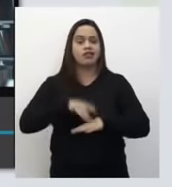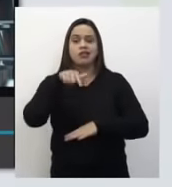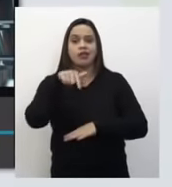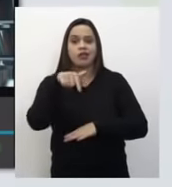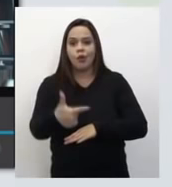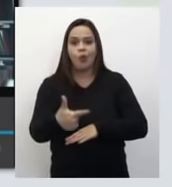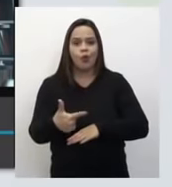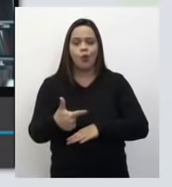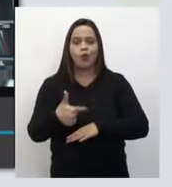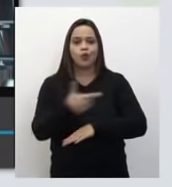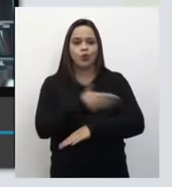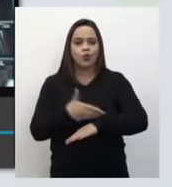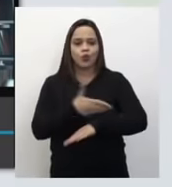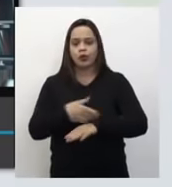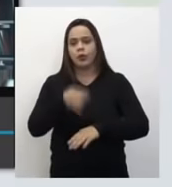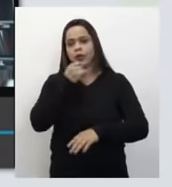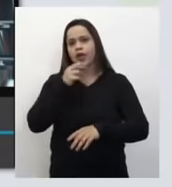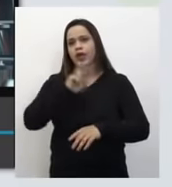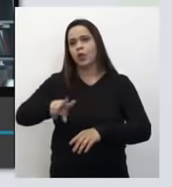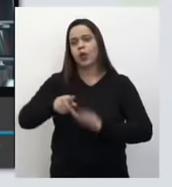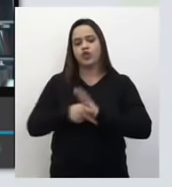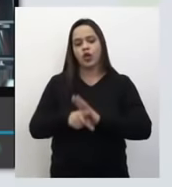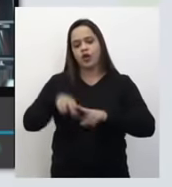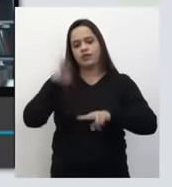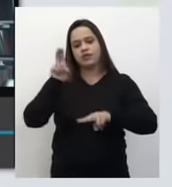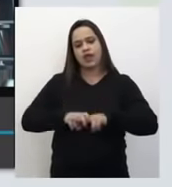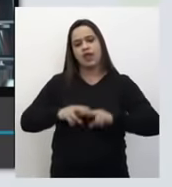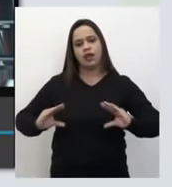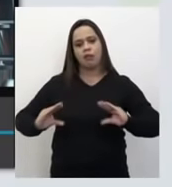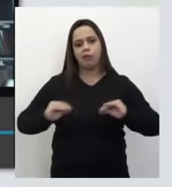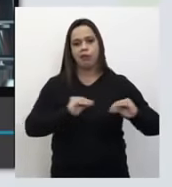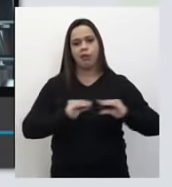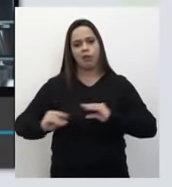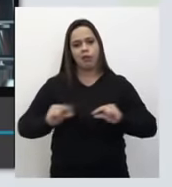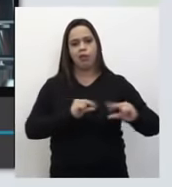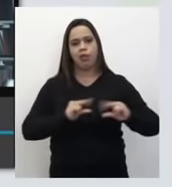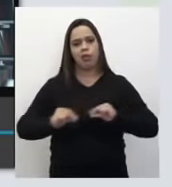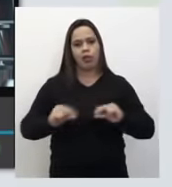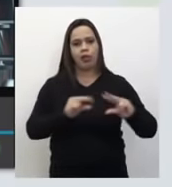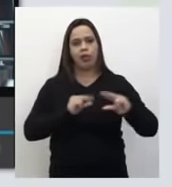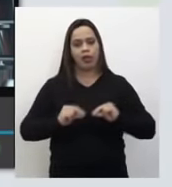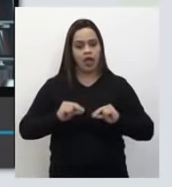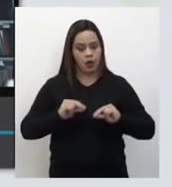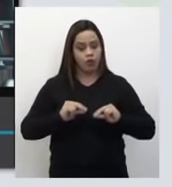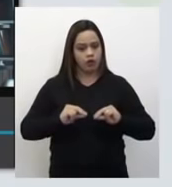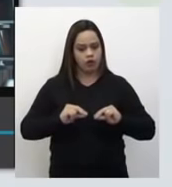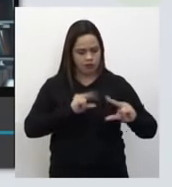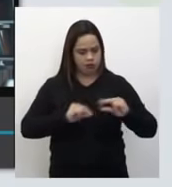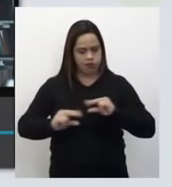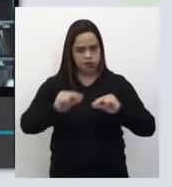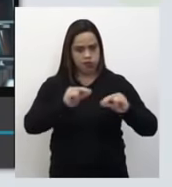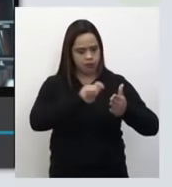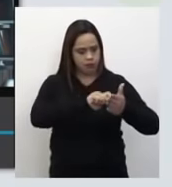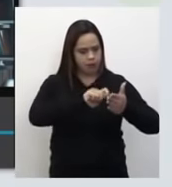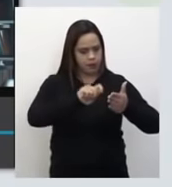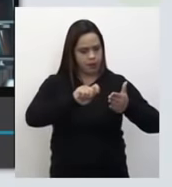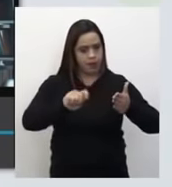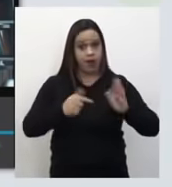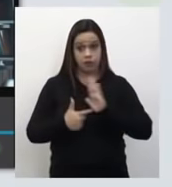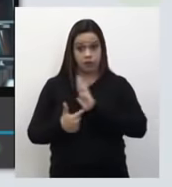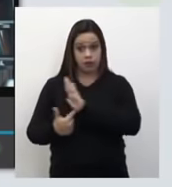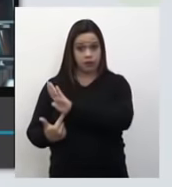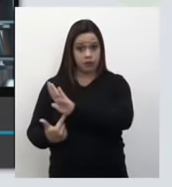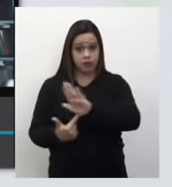Então, por exemplo, não é só sentar e bater papo. Você tem que bater papo e anotar sobre o que você está falando. E aquelas anotações têm que ser vistas pelas pessoas. Colar